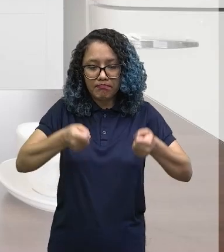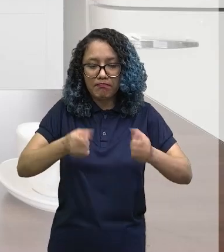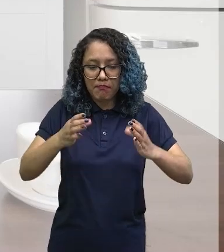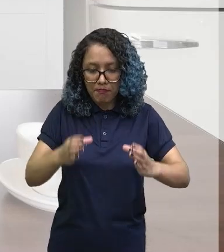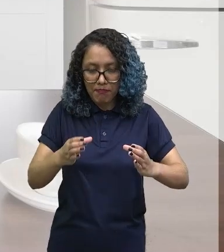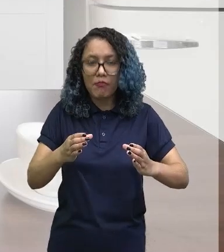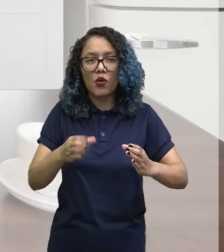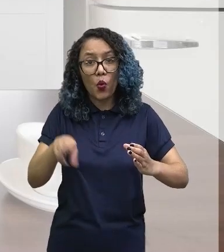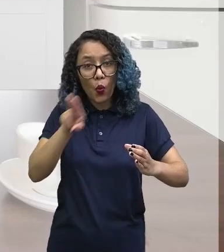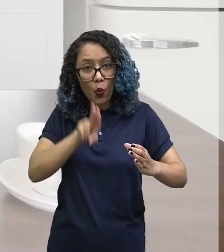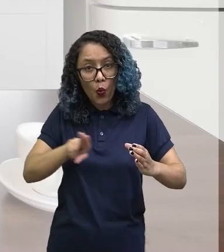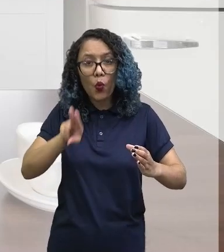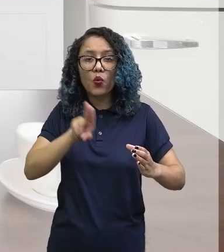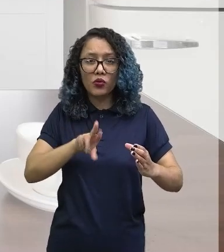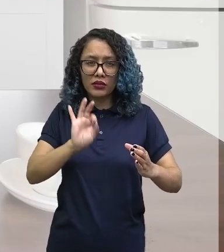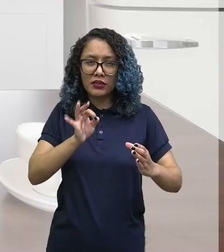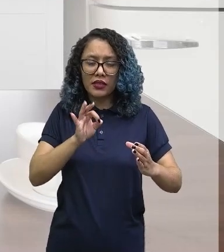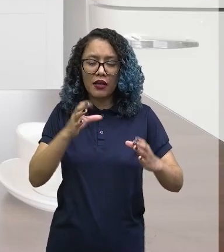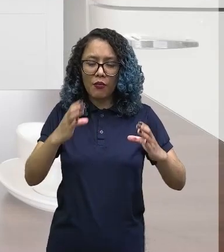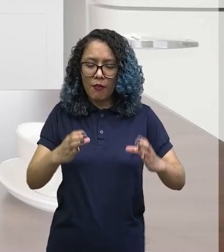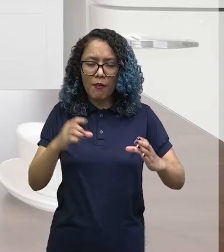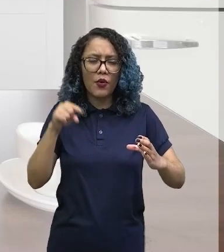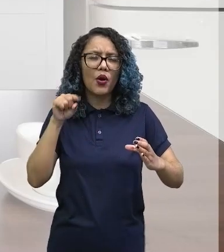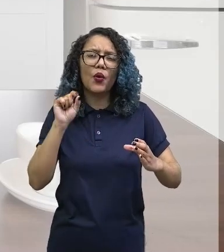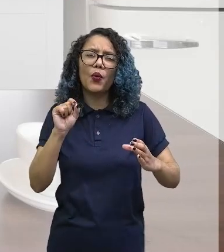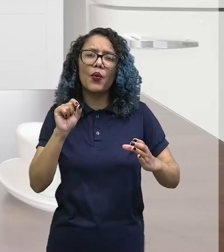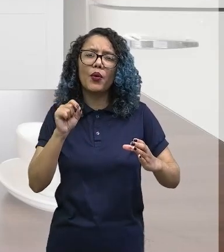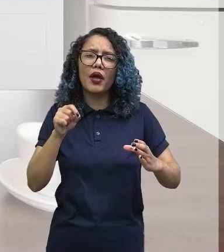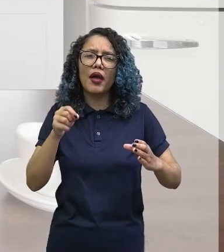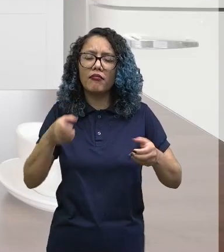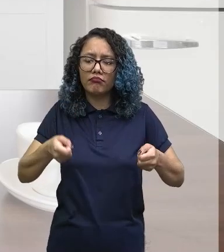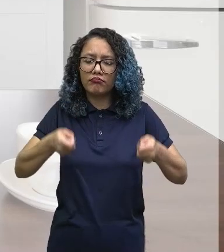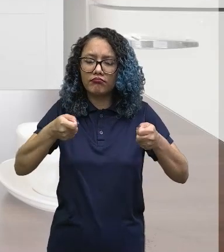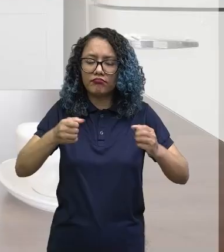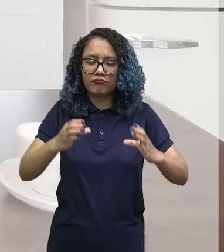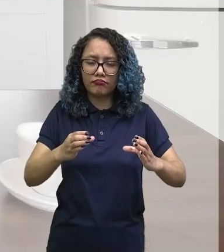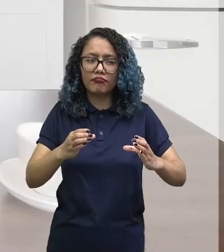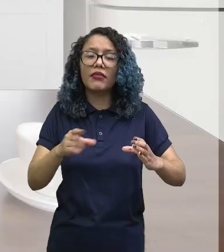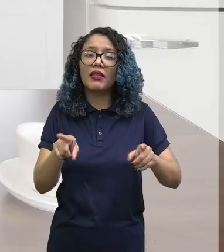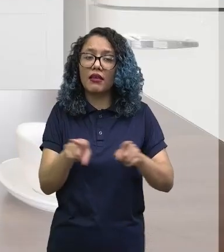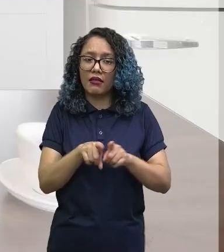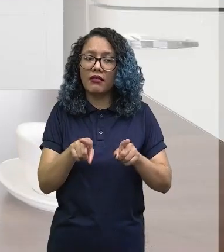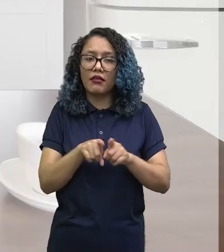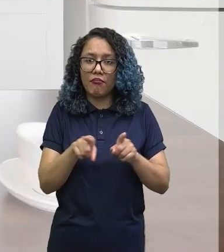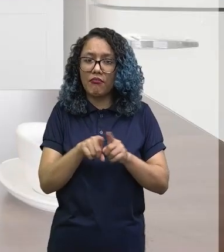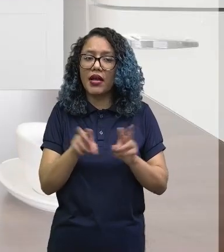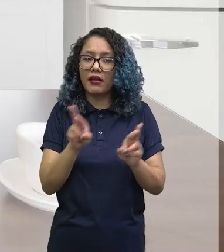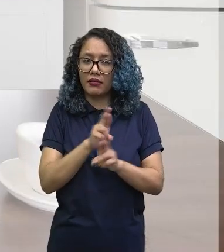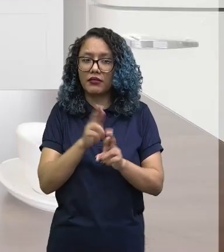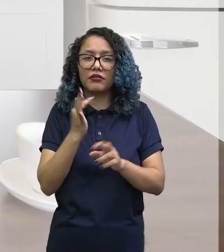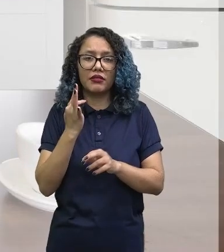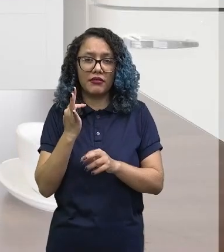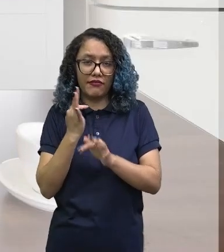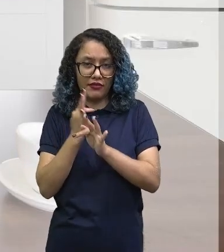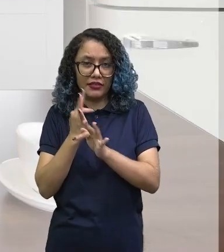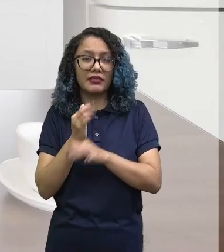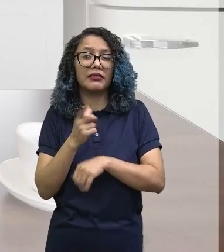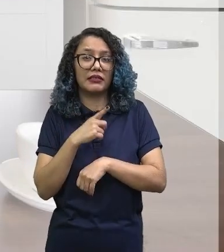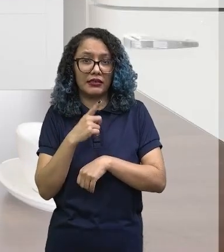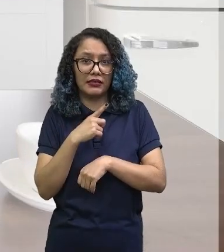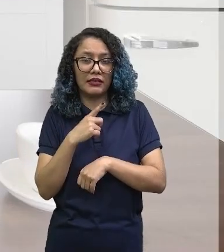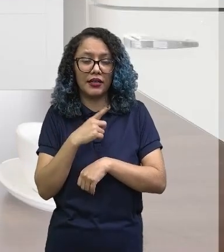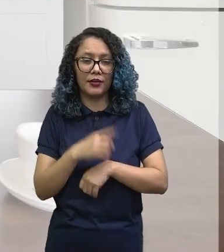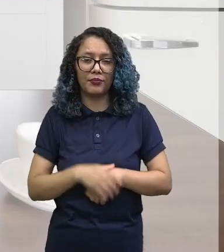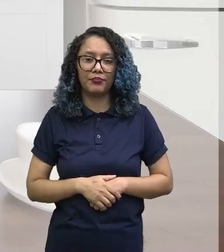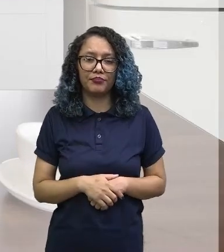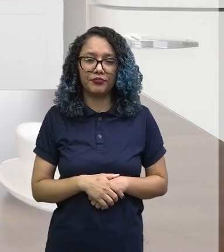utiliza. Sabiam que a panela, ela também faz parte da física? Vejam aí, o